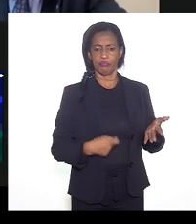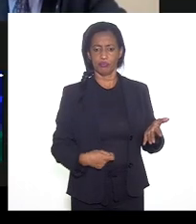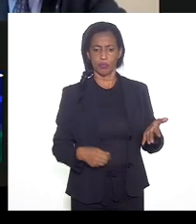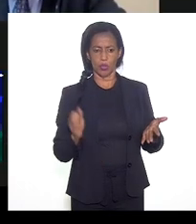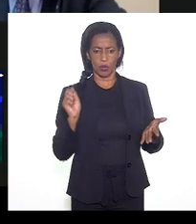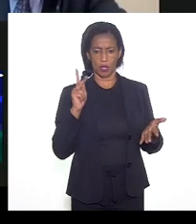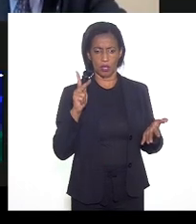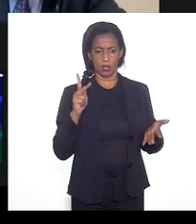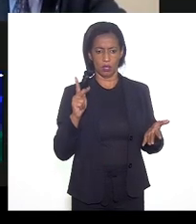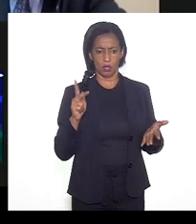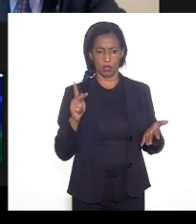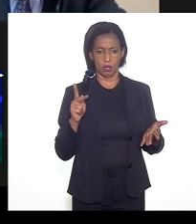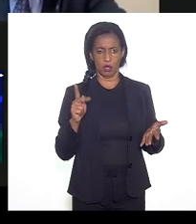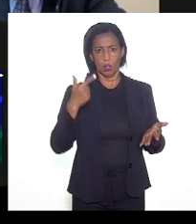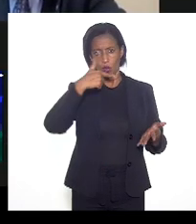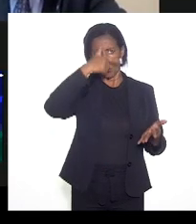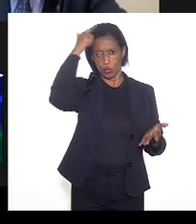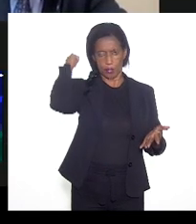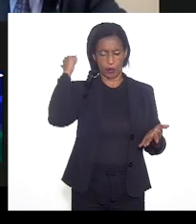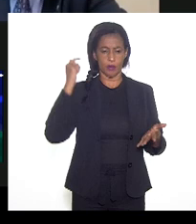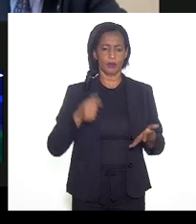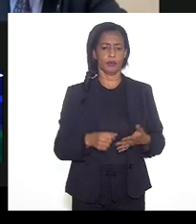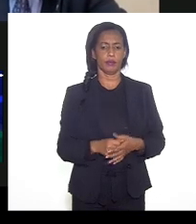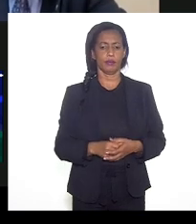Ok. Deputado Luiz Paulo.